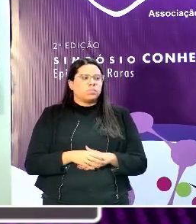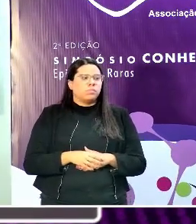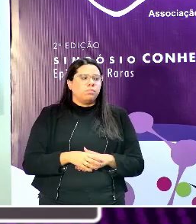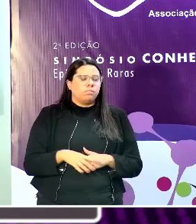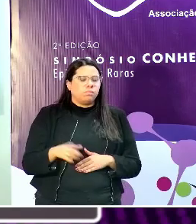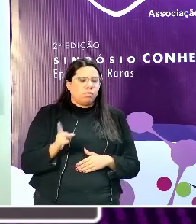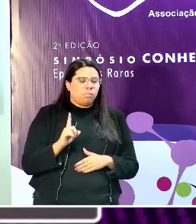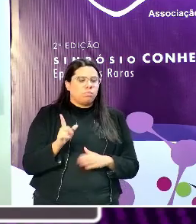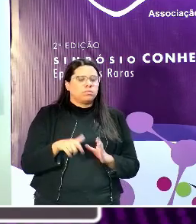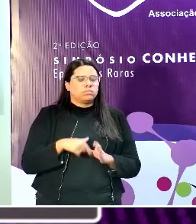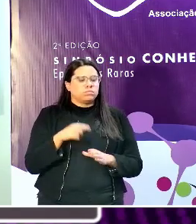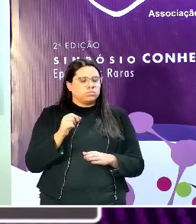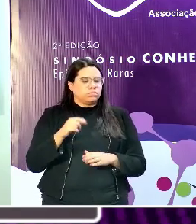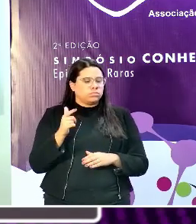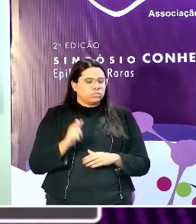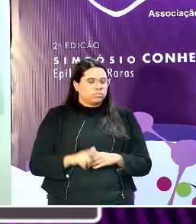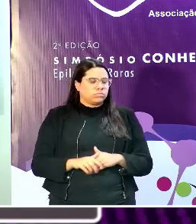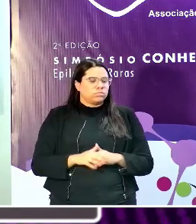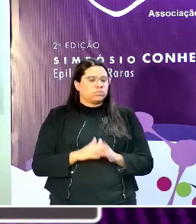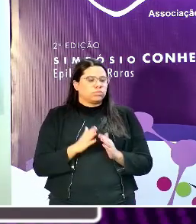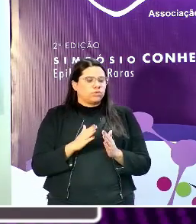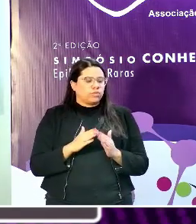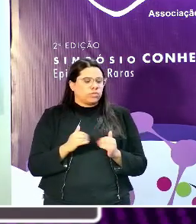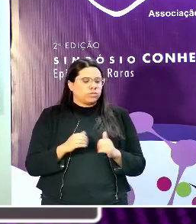Não, vamos rodar mais uma, por gentileza.